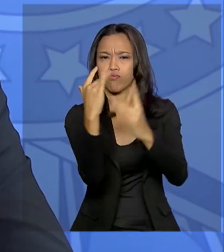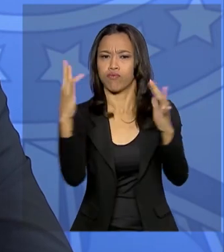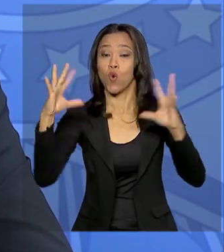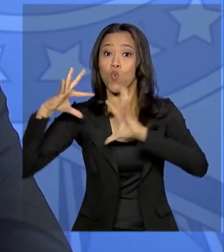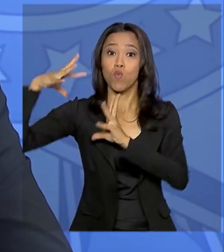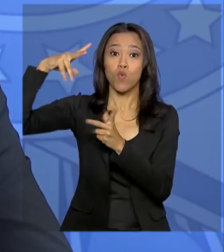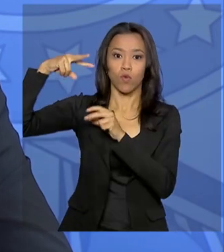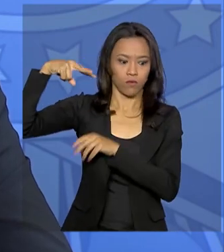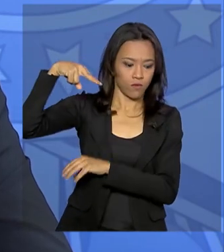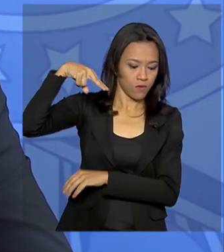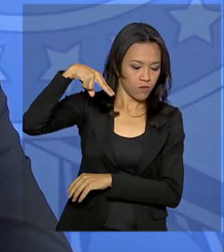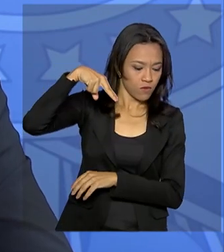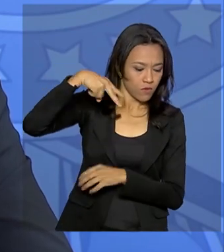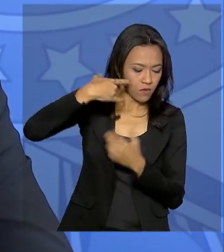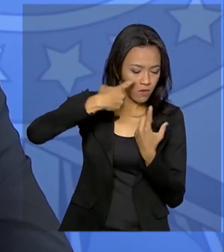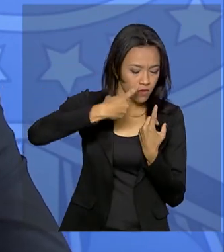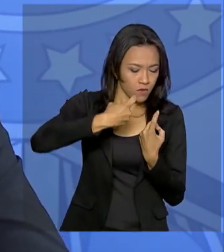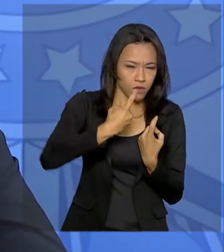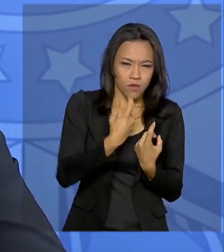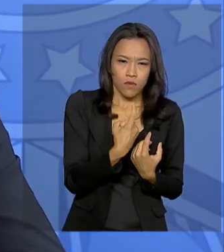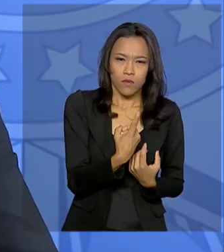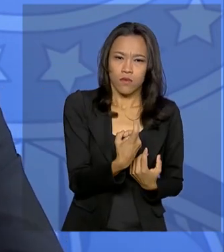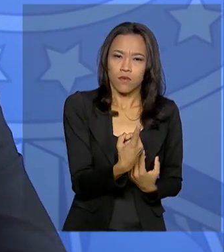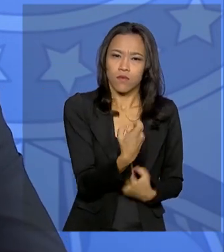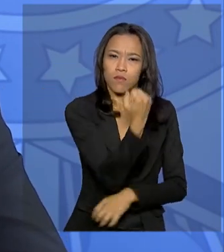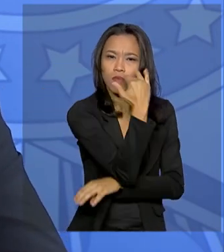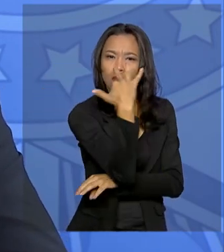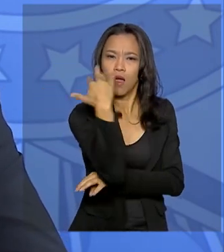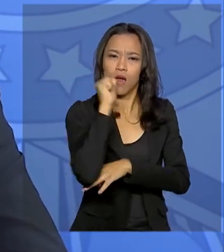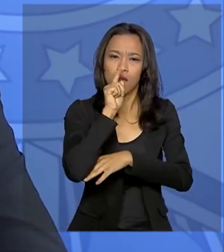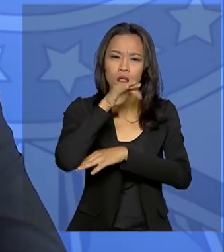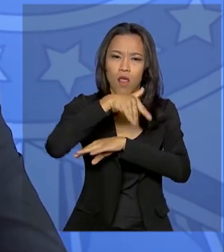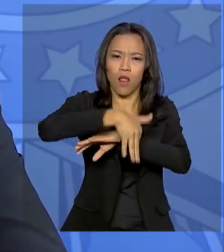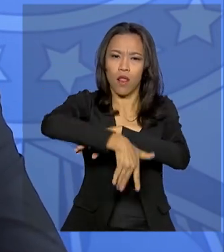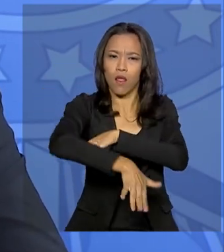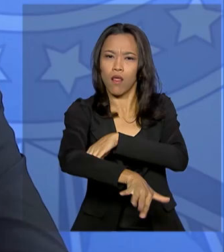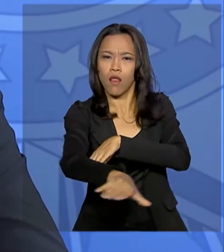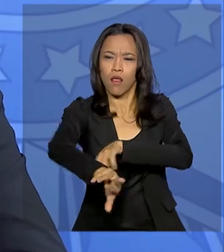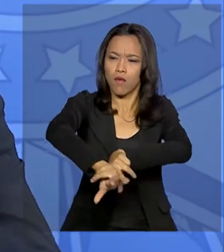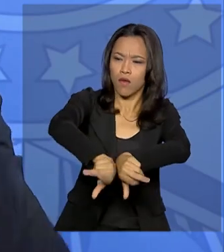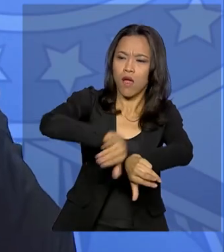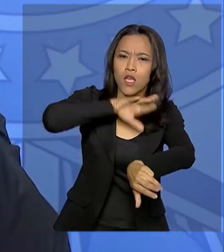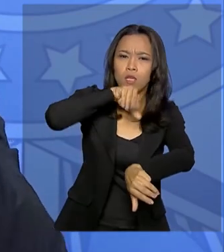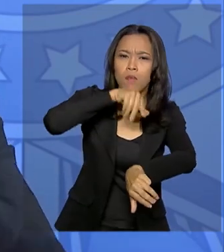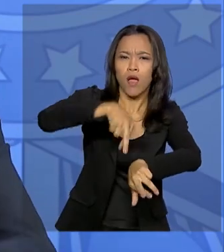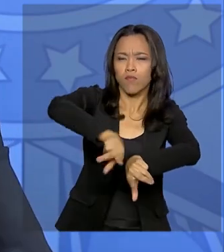mundo todo por suas riquezas minerais, pela sua biodiversidade. intervenção essa diferença Table E